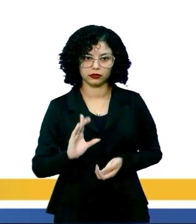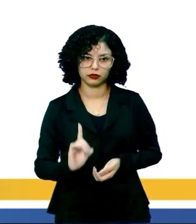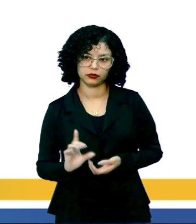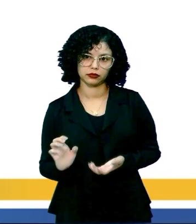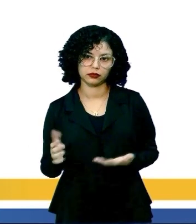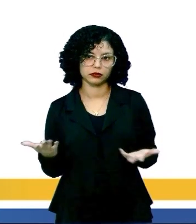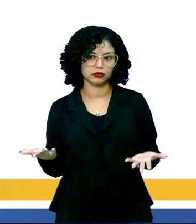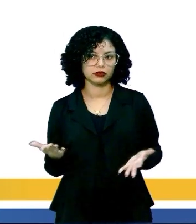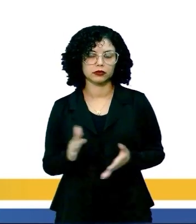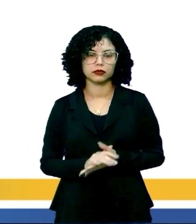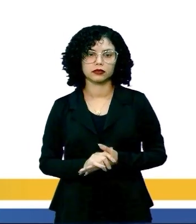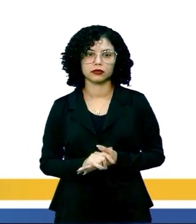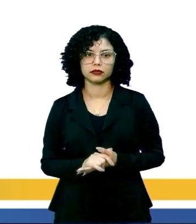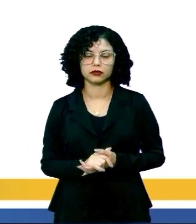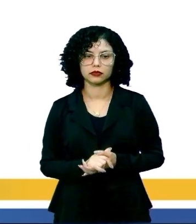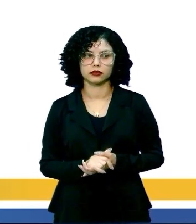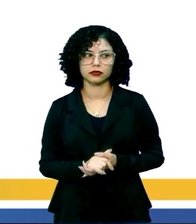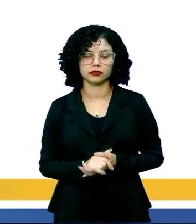aspectos?